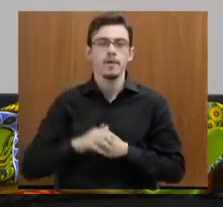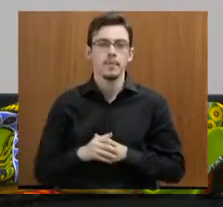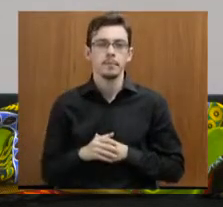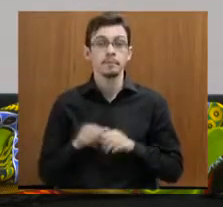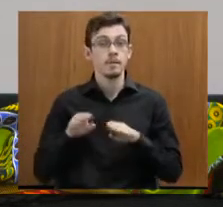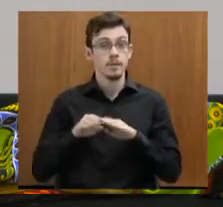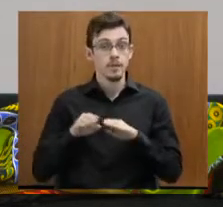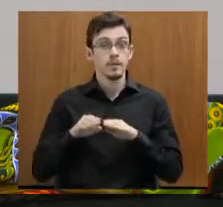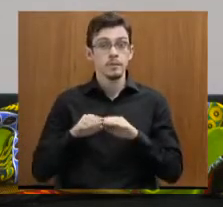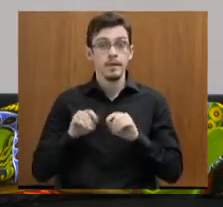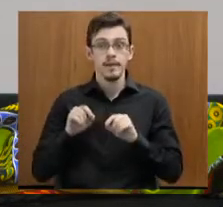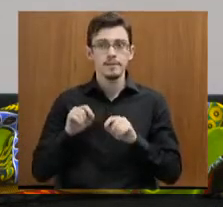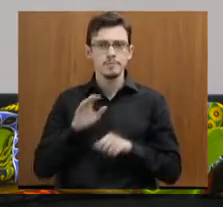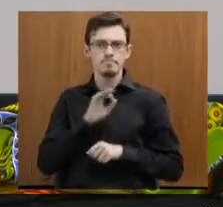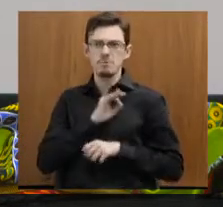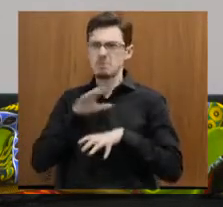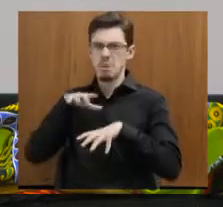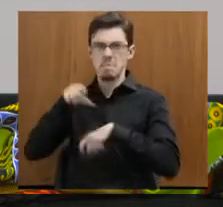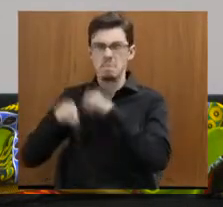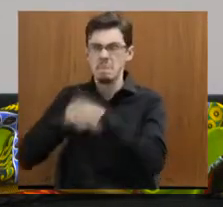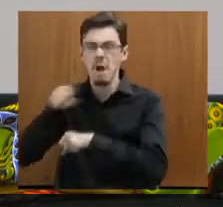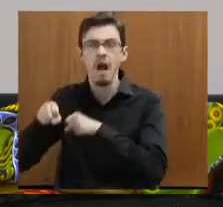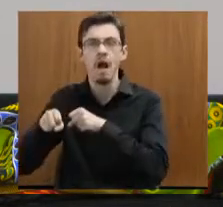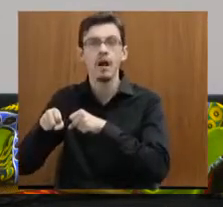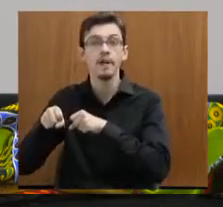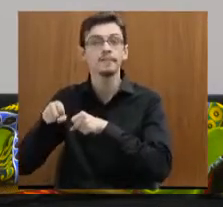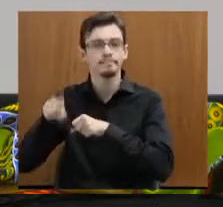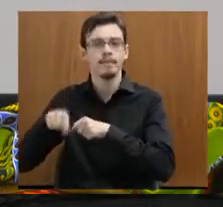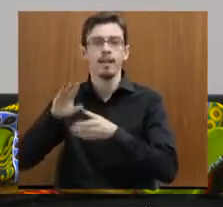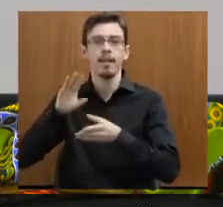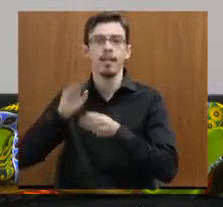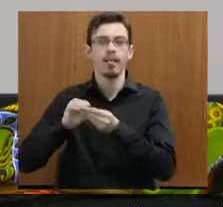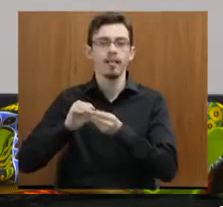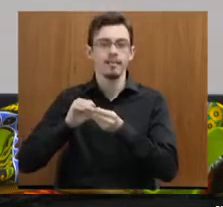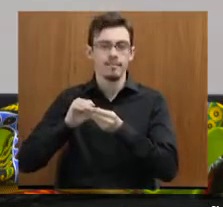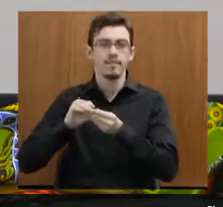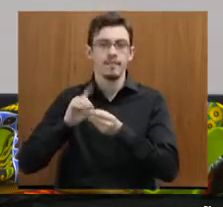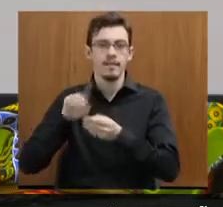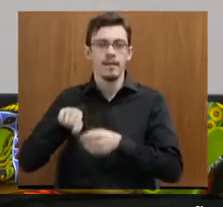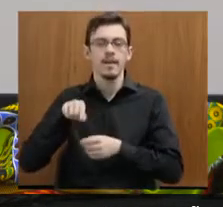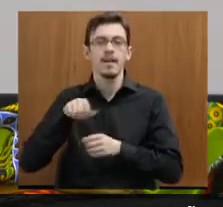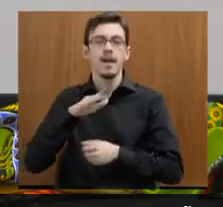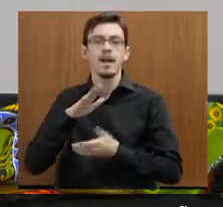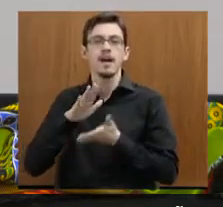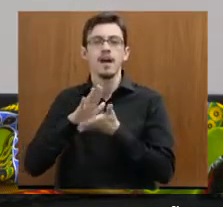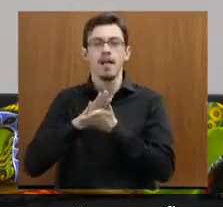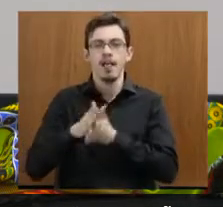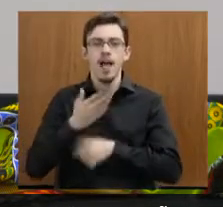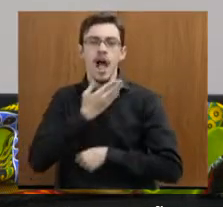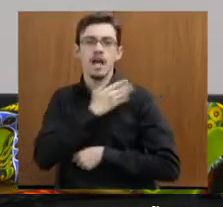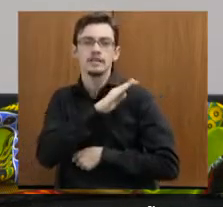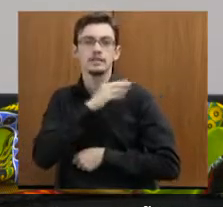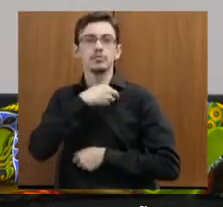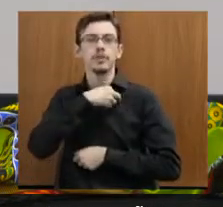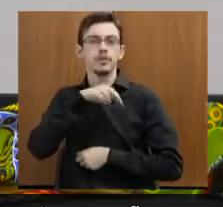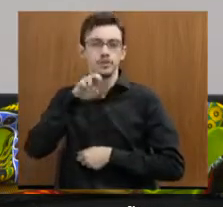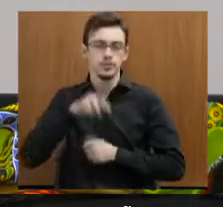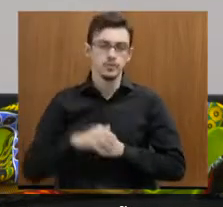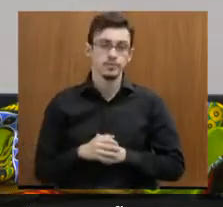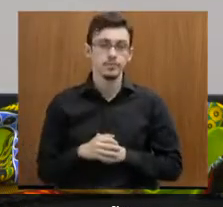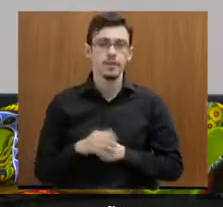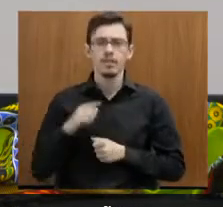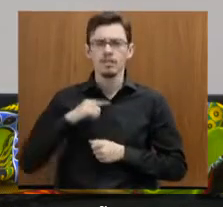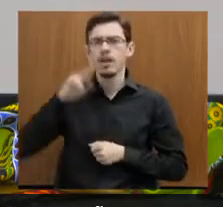e de repressão policial caracterizando sim o racismo religioso existe um processo